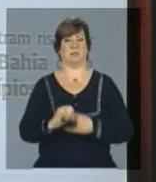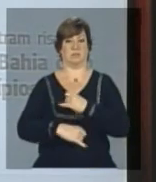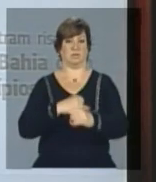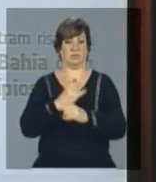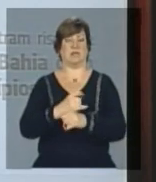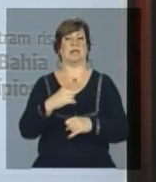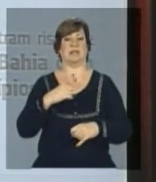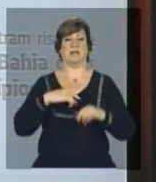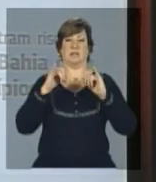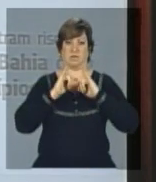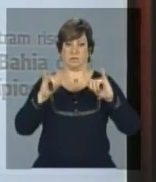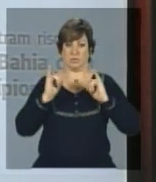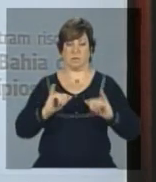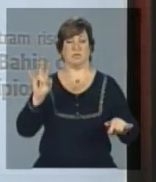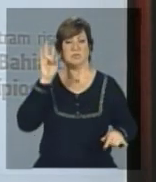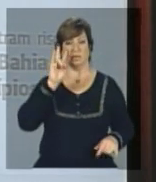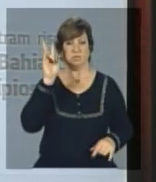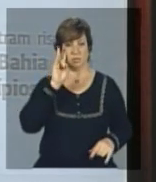a informação relativa